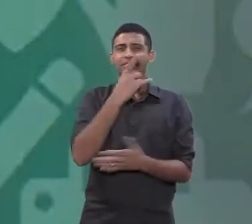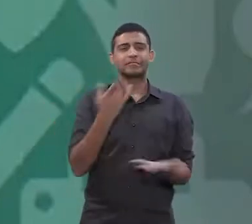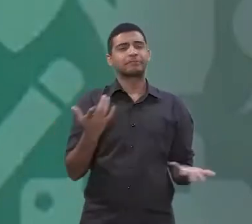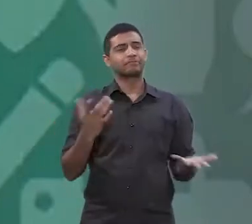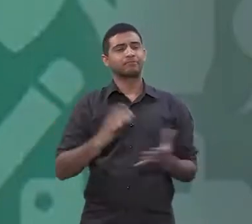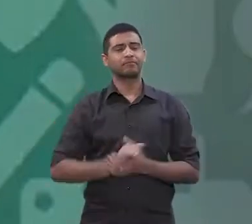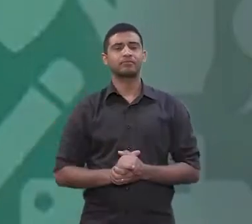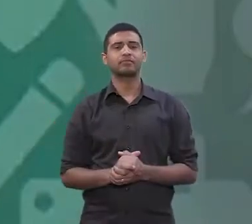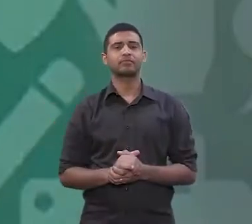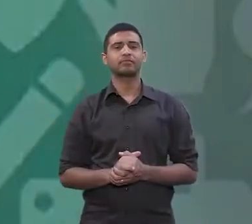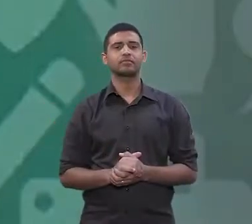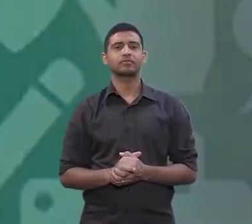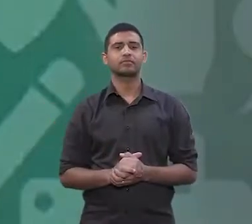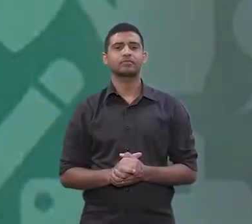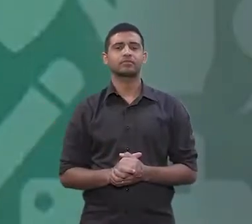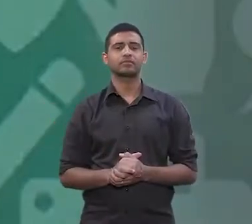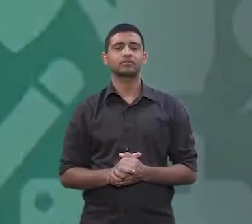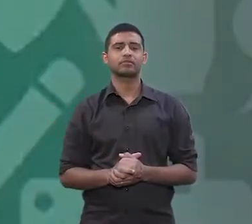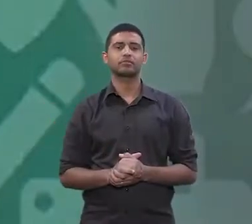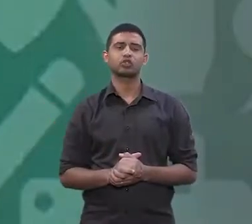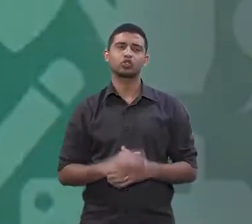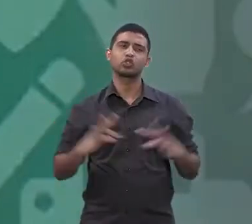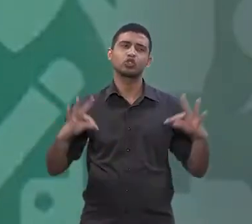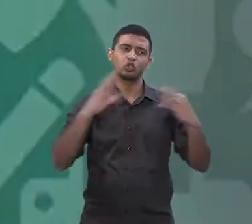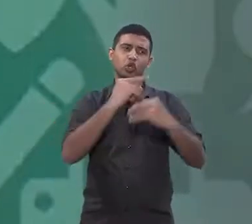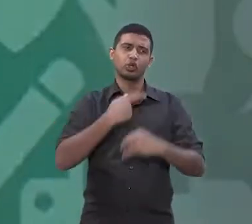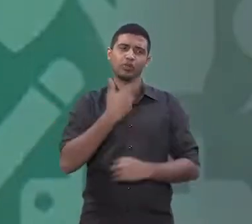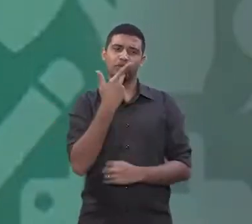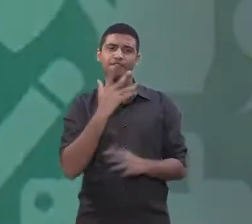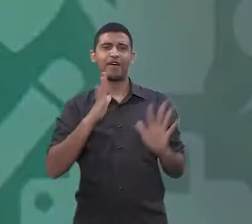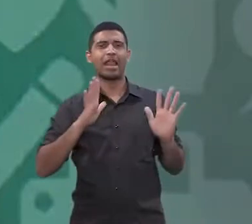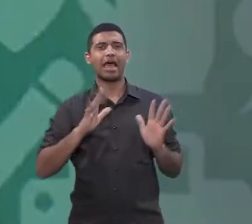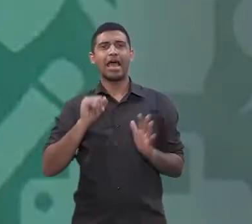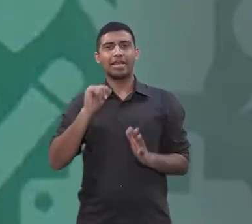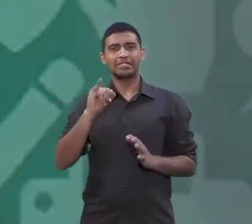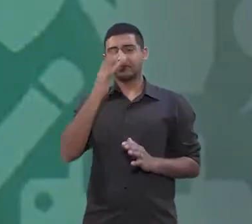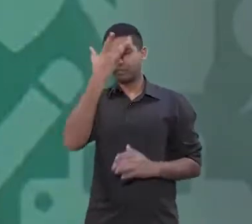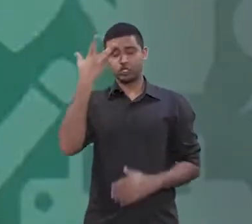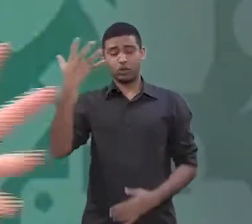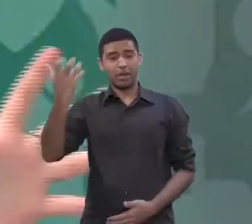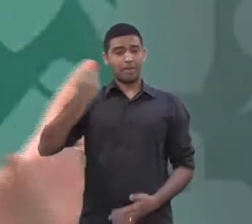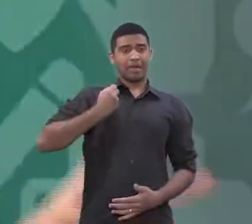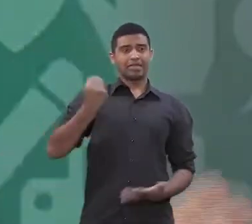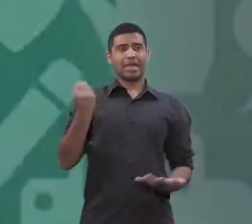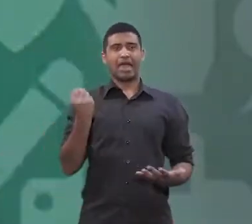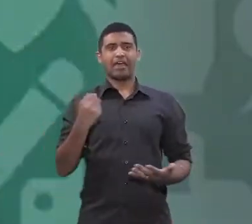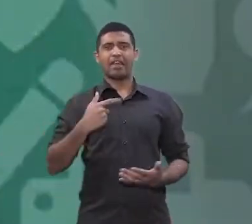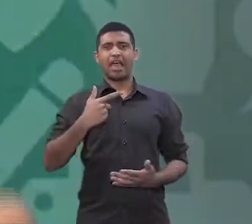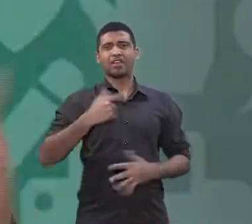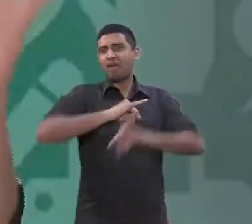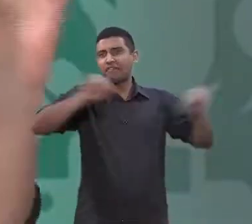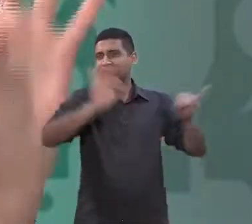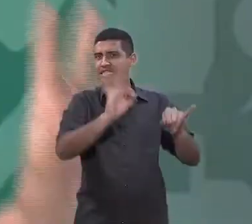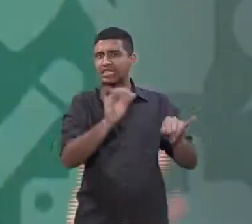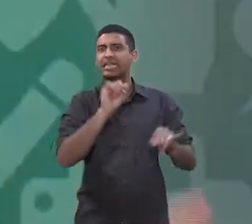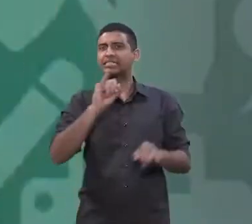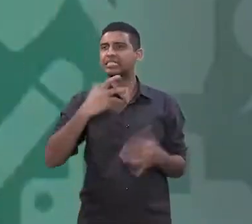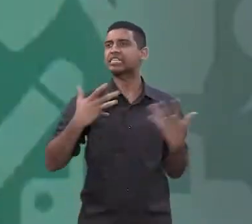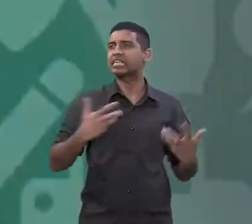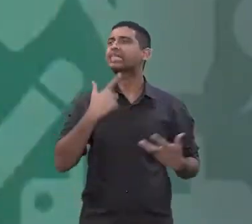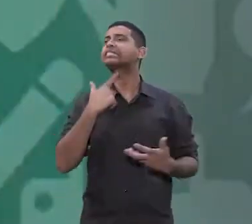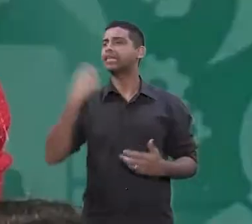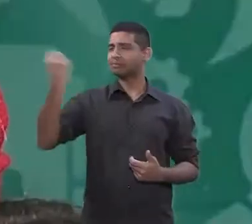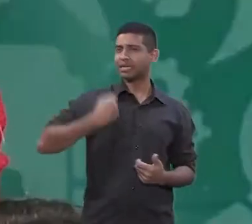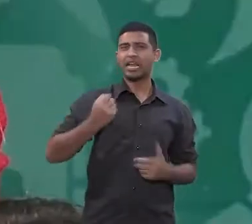difícil, existe aí essa expressão, vamos dizer assim, popular, quem fala que vai se matar não se mata, quem quer se matar já